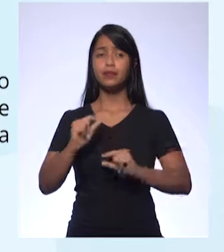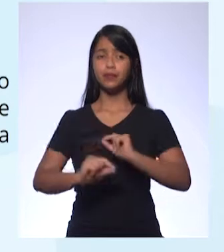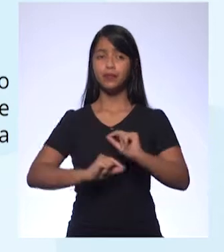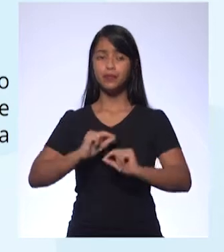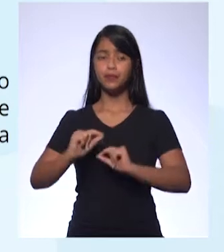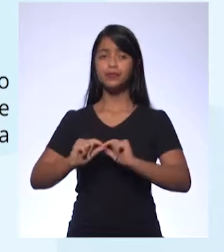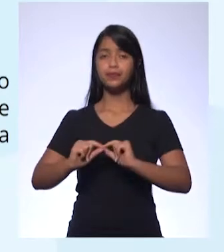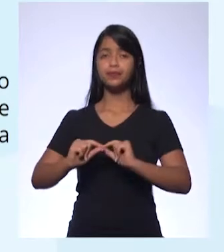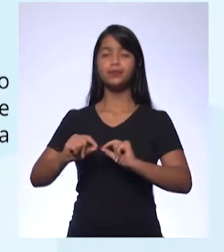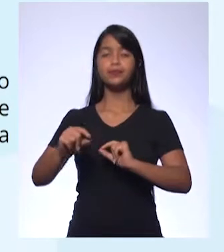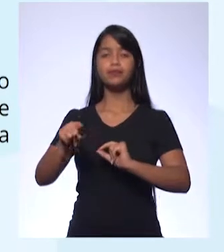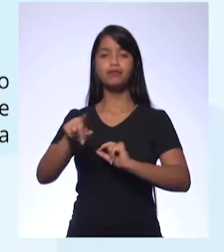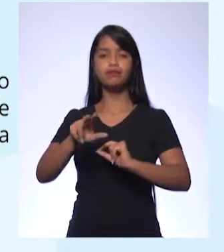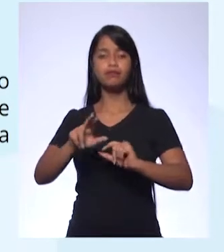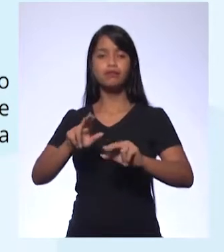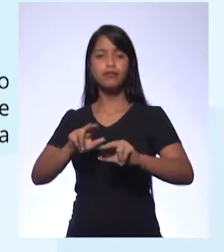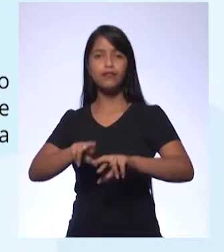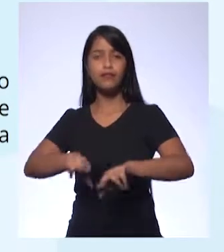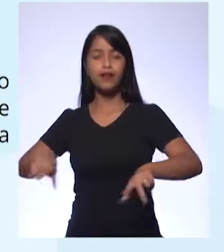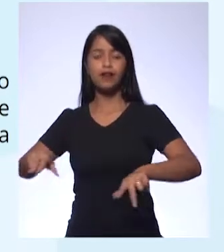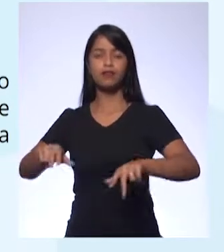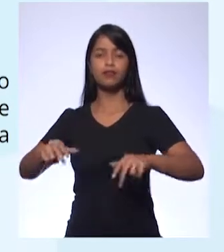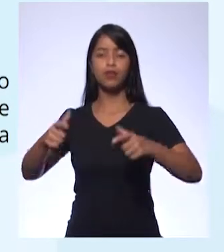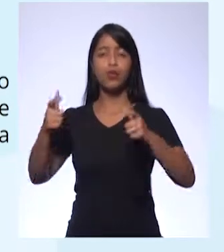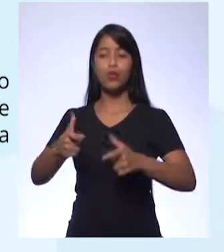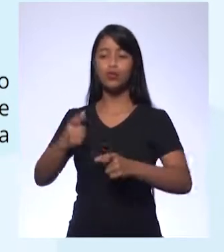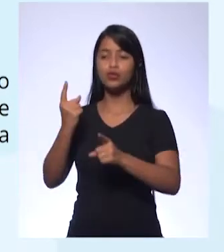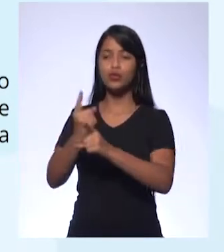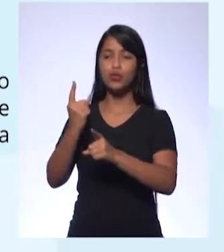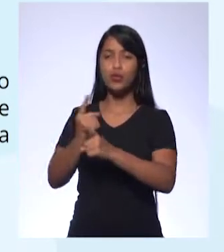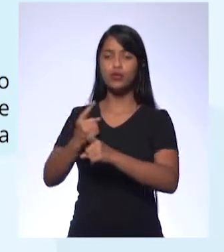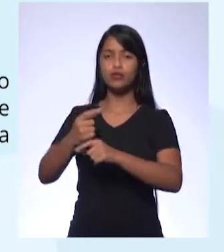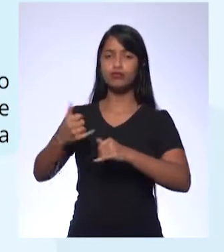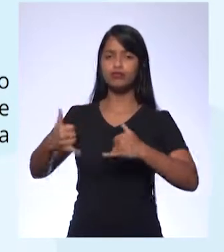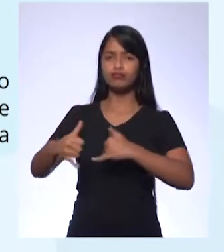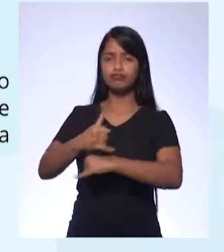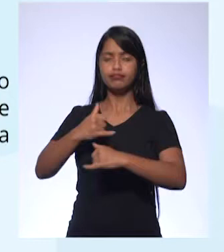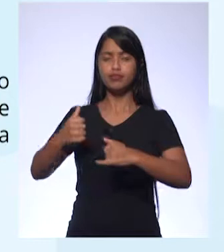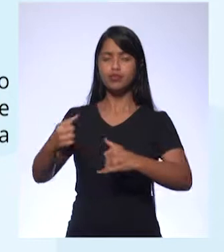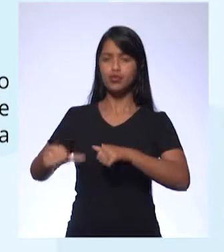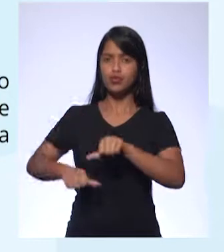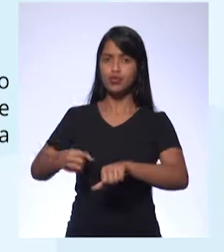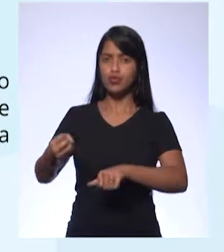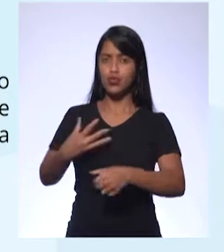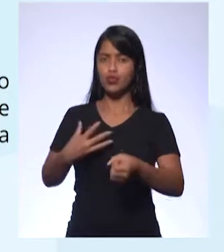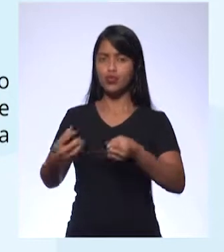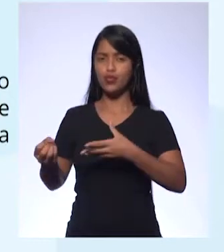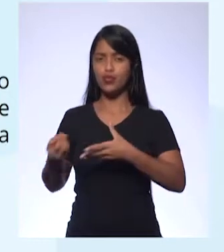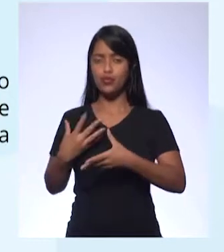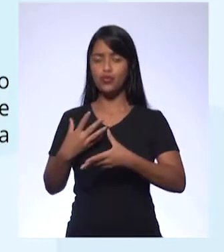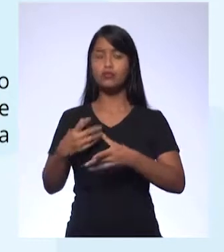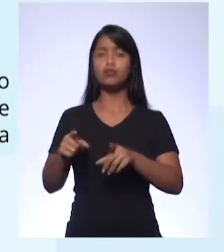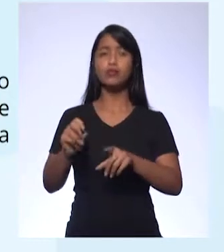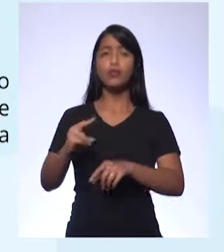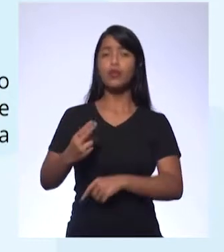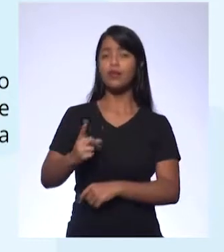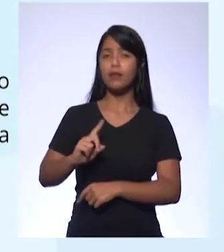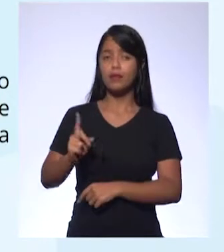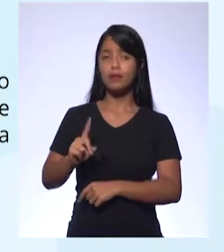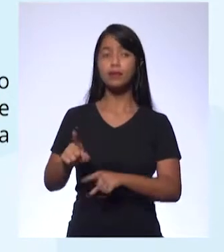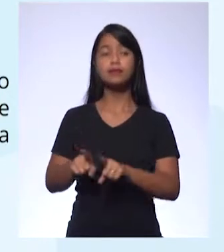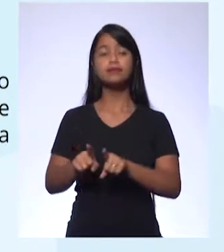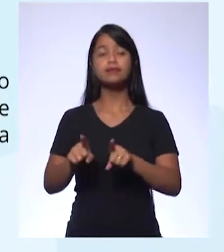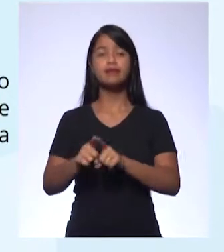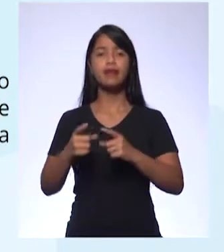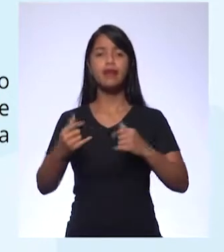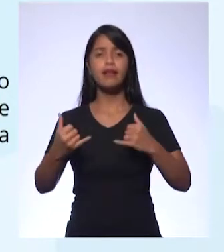diferentes fontes renováveis e não renováveis e comparar como a energia é utilizada em residências, comunidades ou cidades